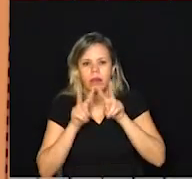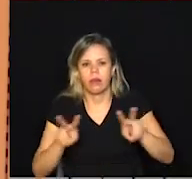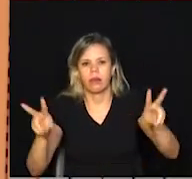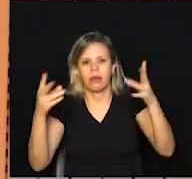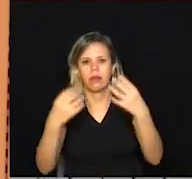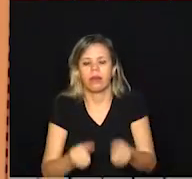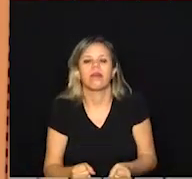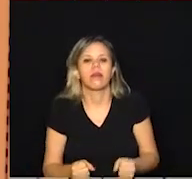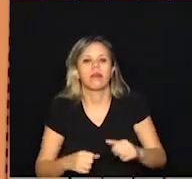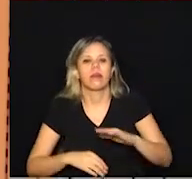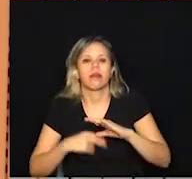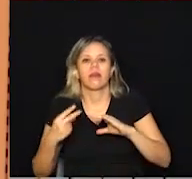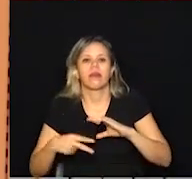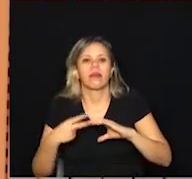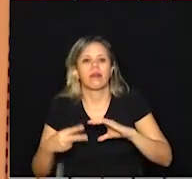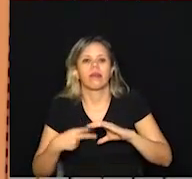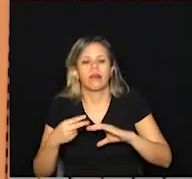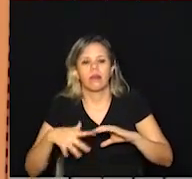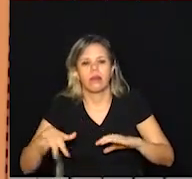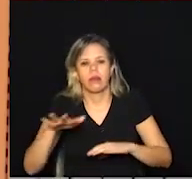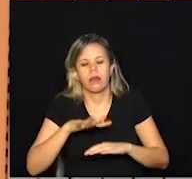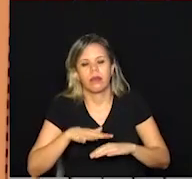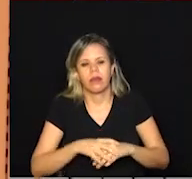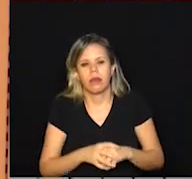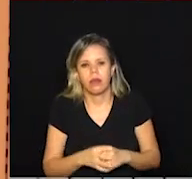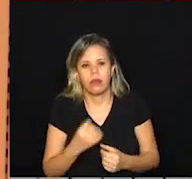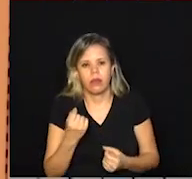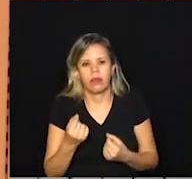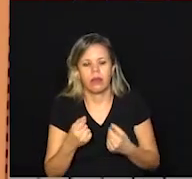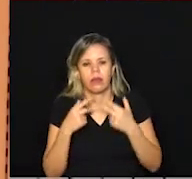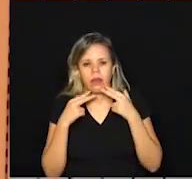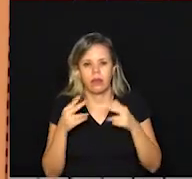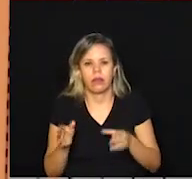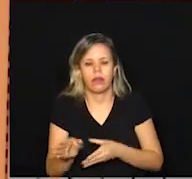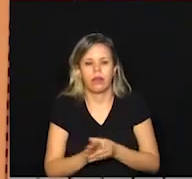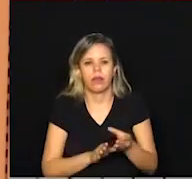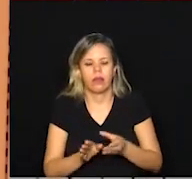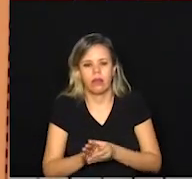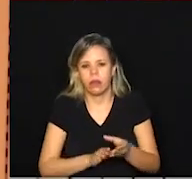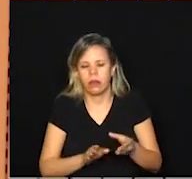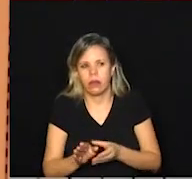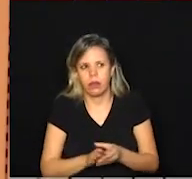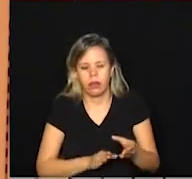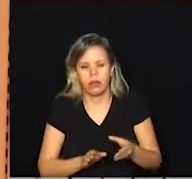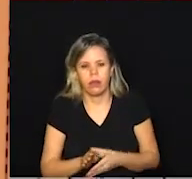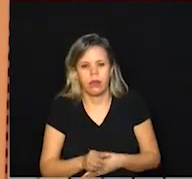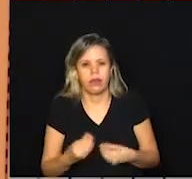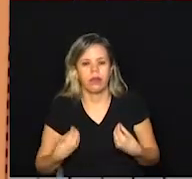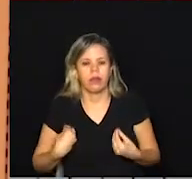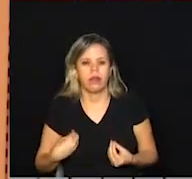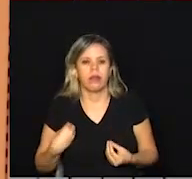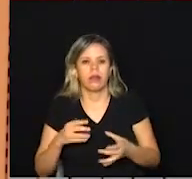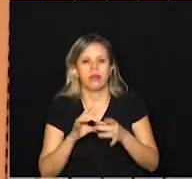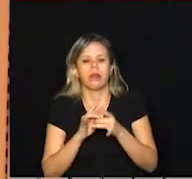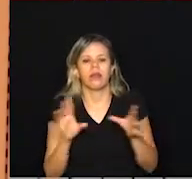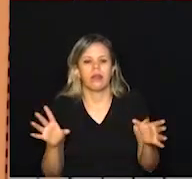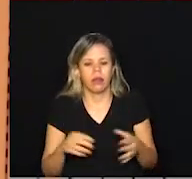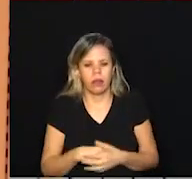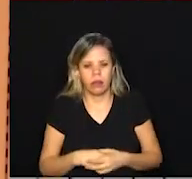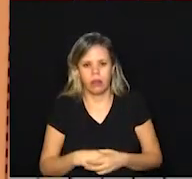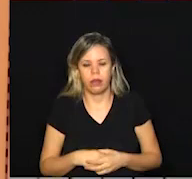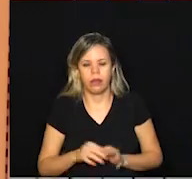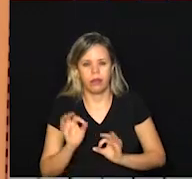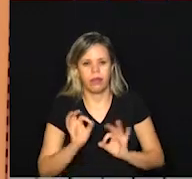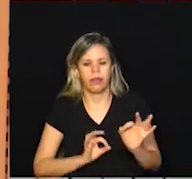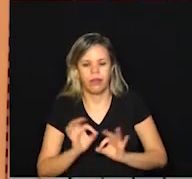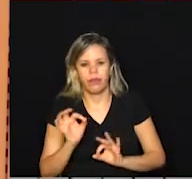às câmaras setoriais ao o conselho que que tá aí com muita disposição